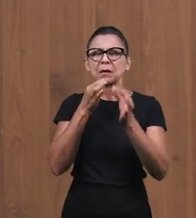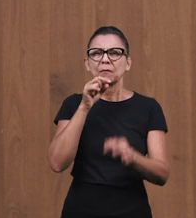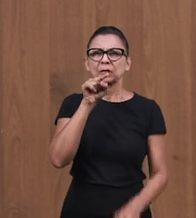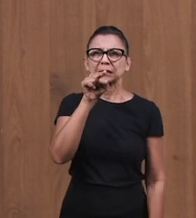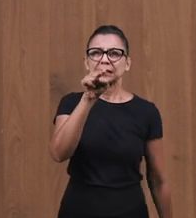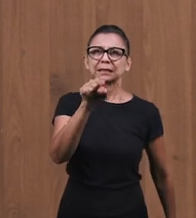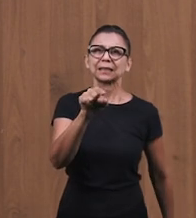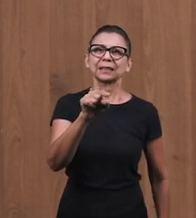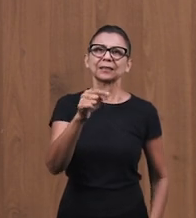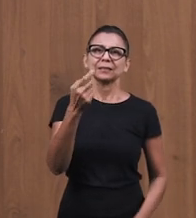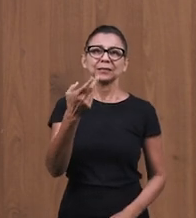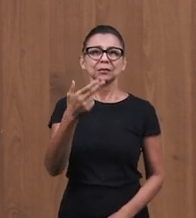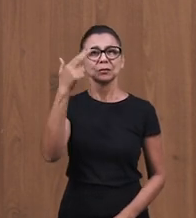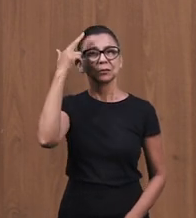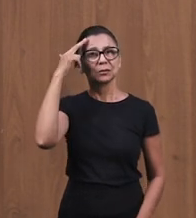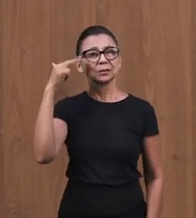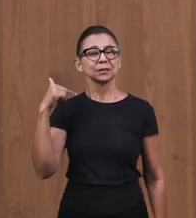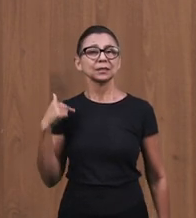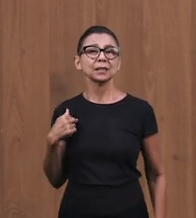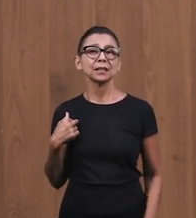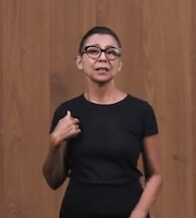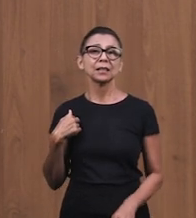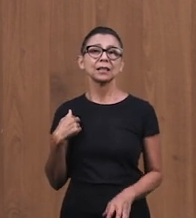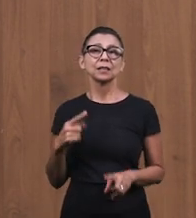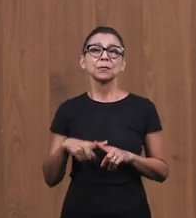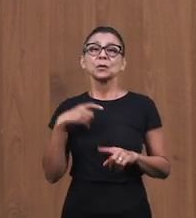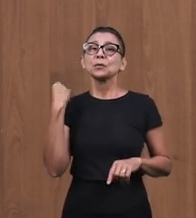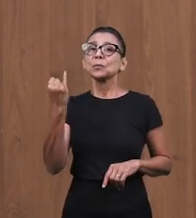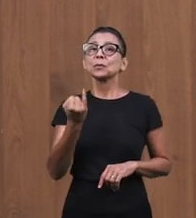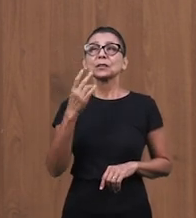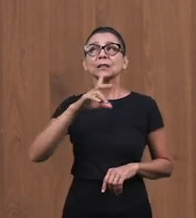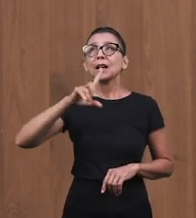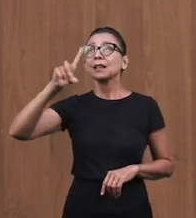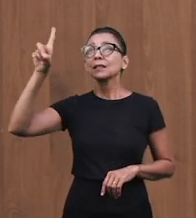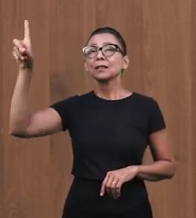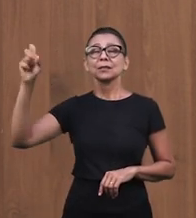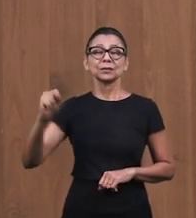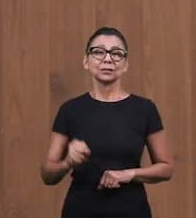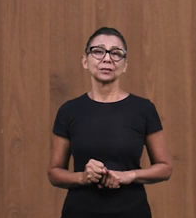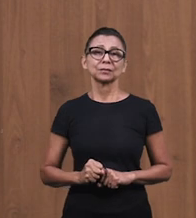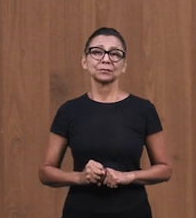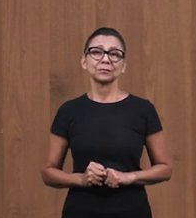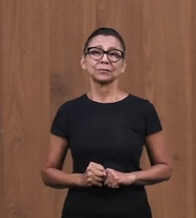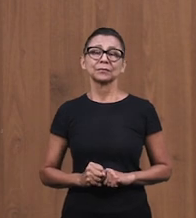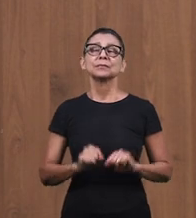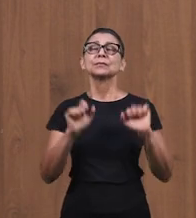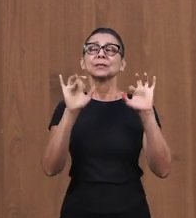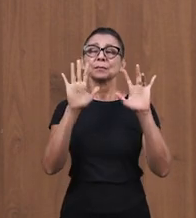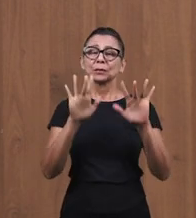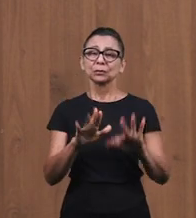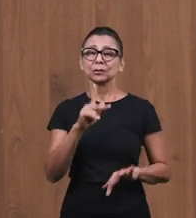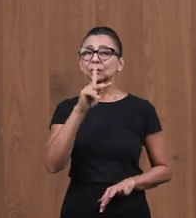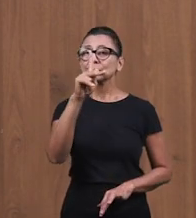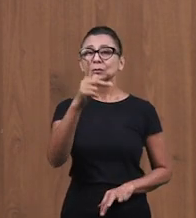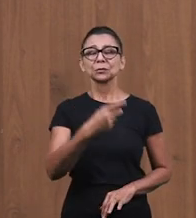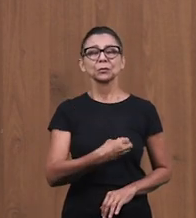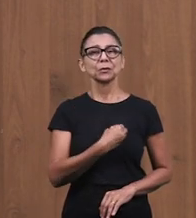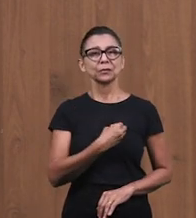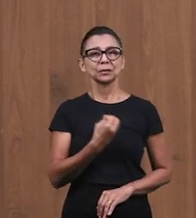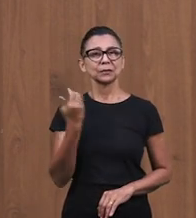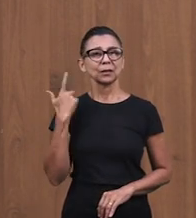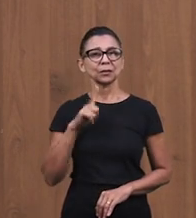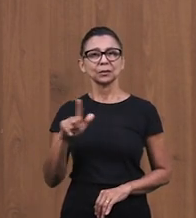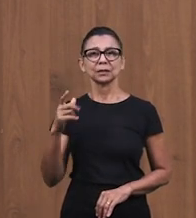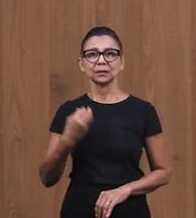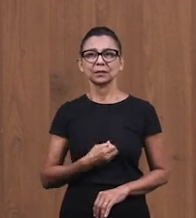como José foi, mas o Senhor vai te honrar nesta vida e você terá a maior vitória que o homem pode alcançar,